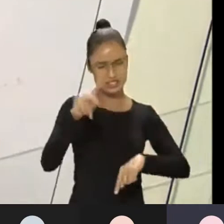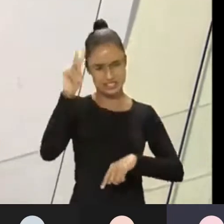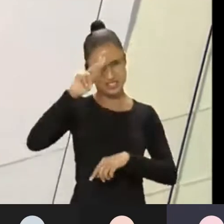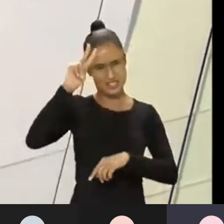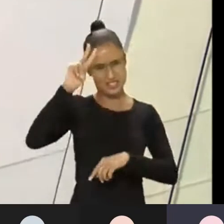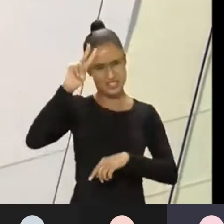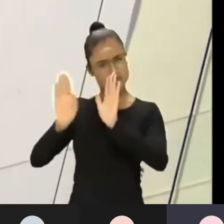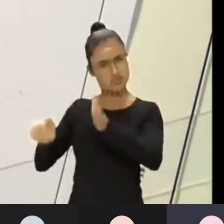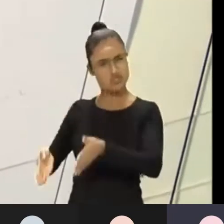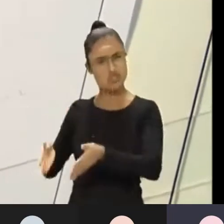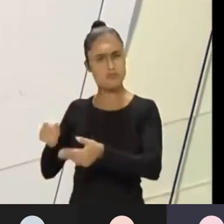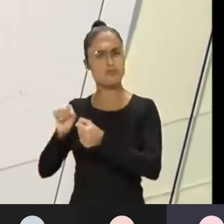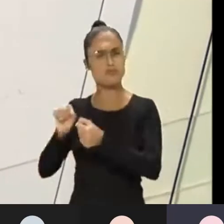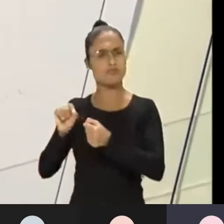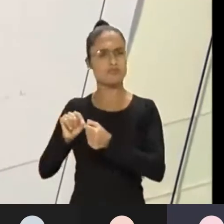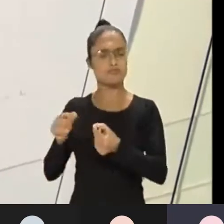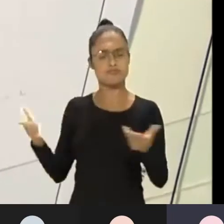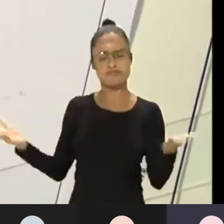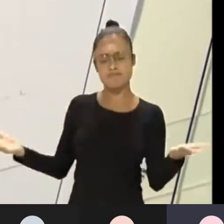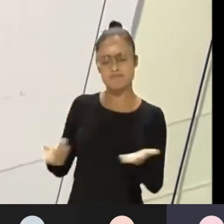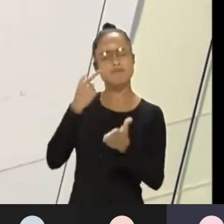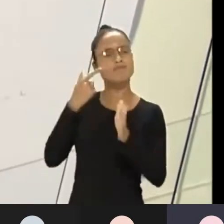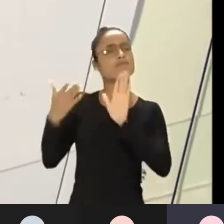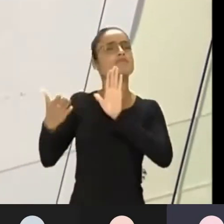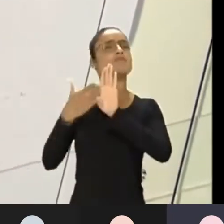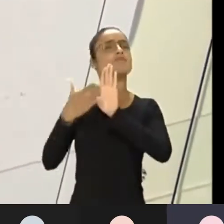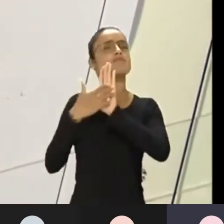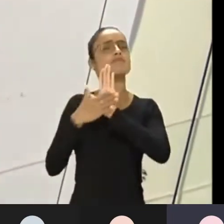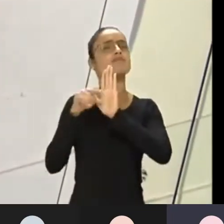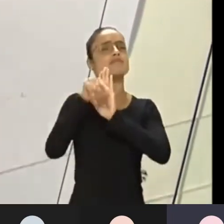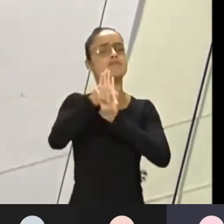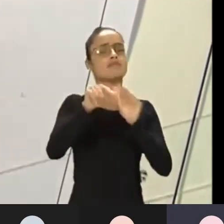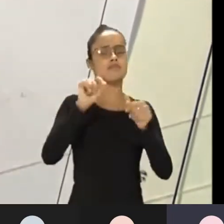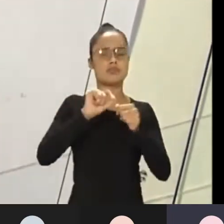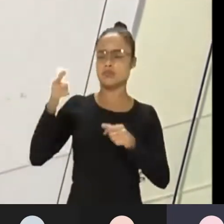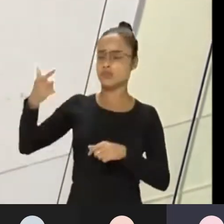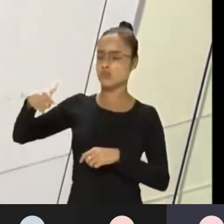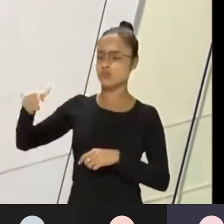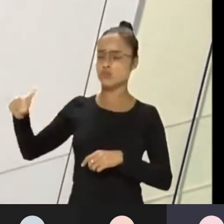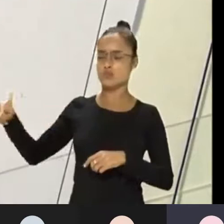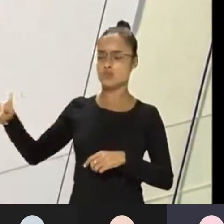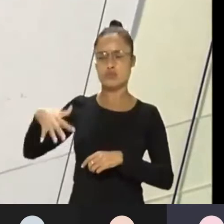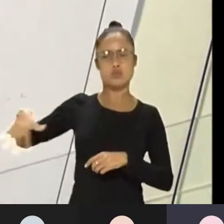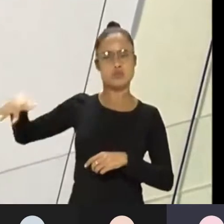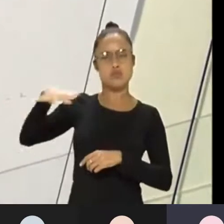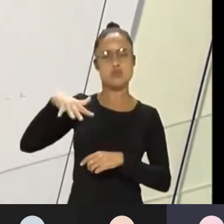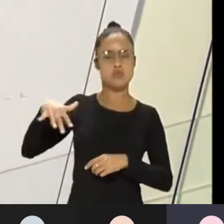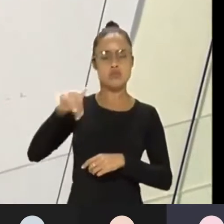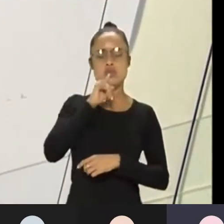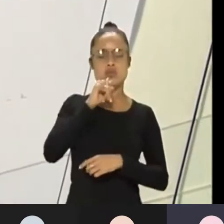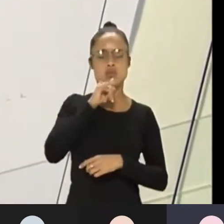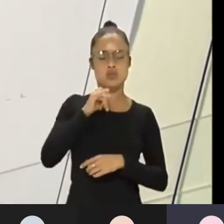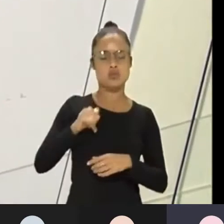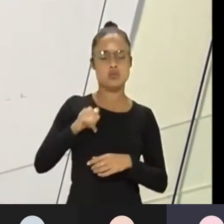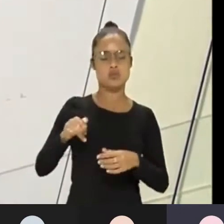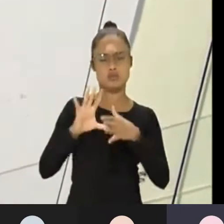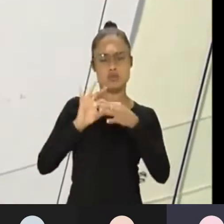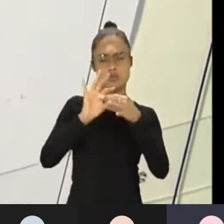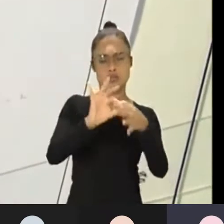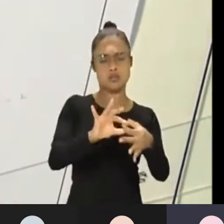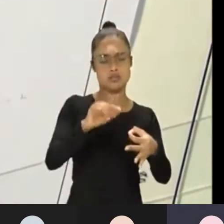praticar, então, eu vou propor que você faça outros exemplos de peças, semelhante